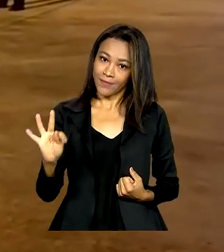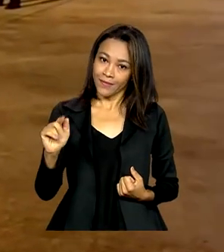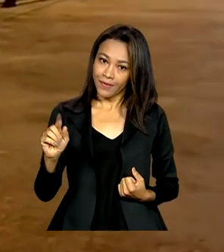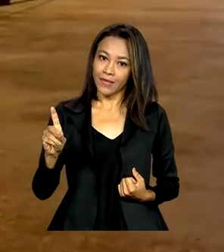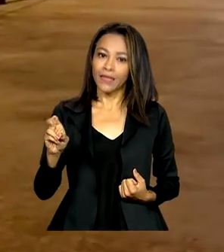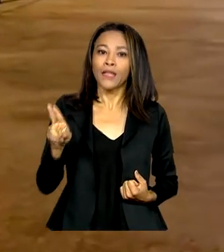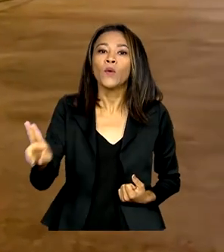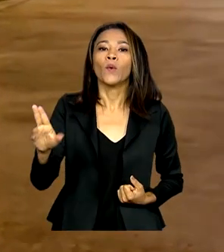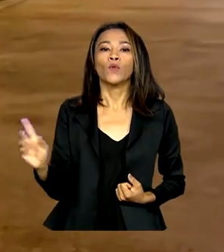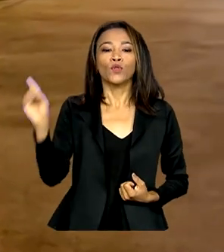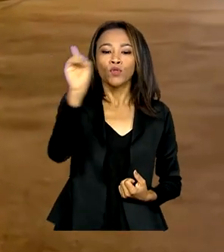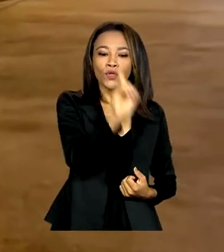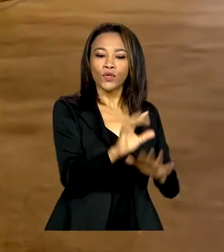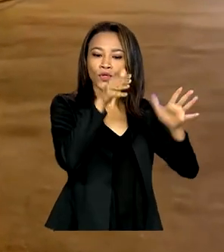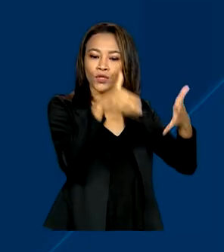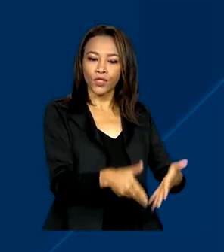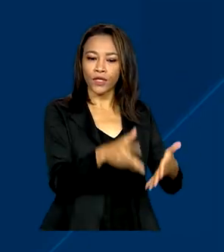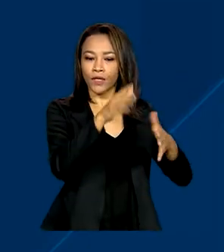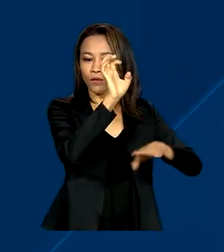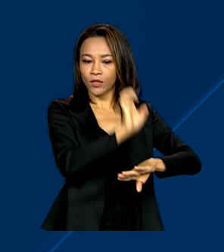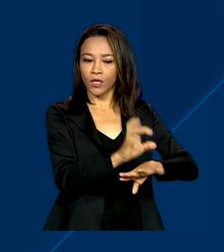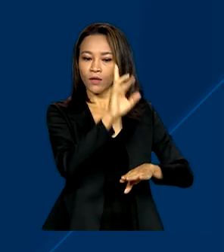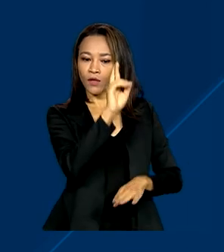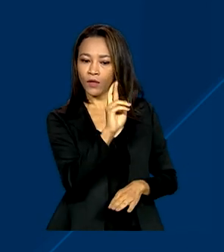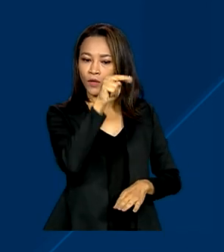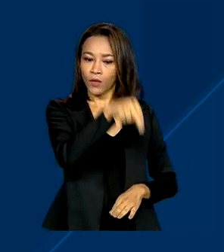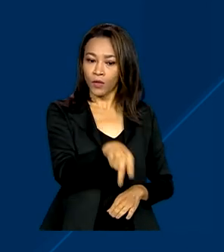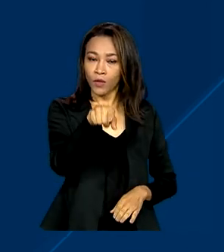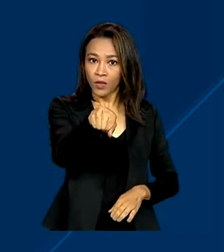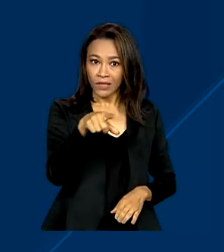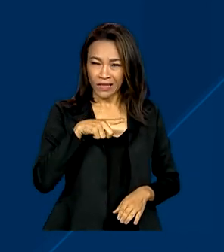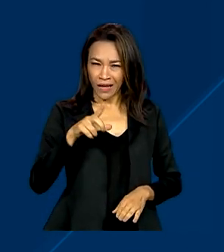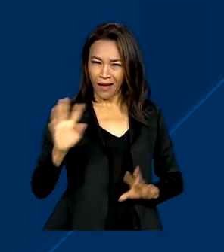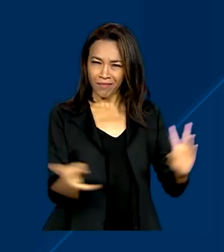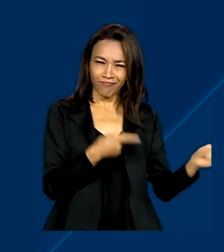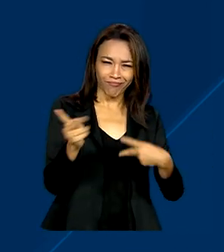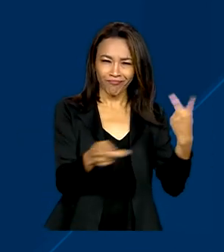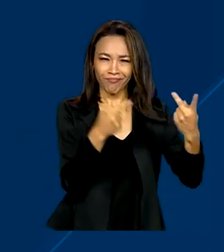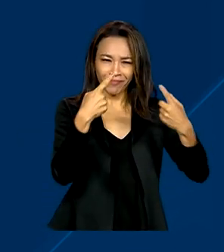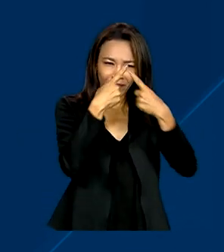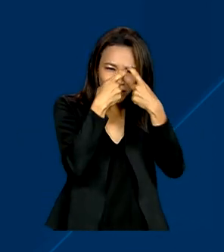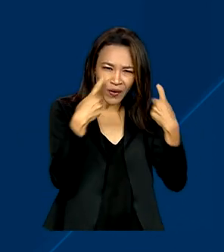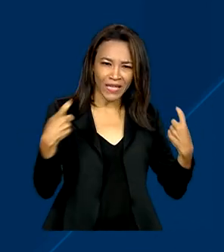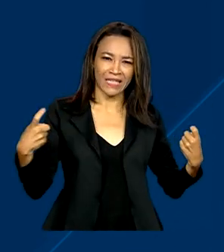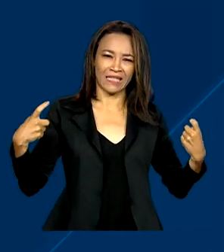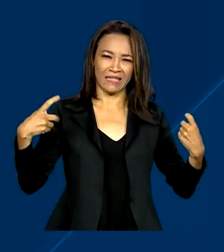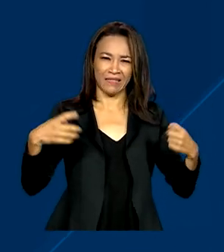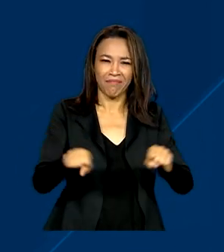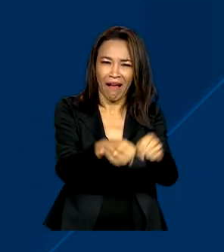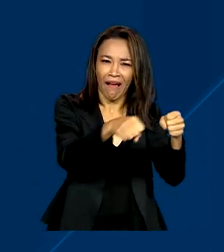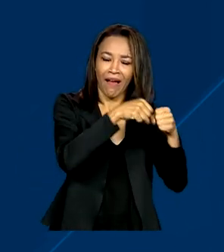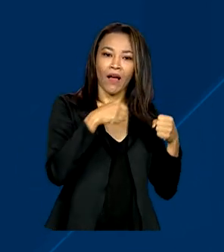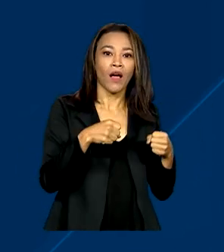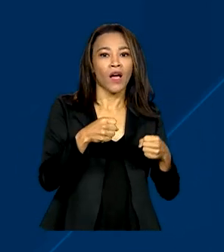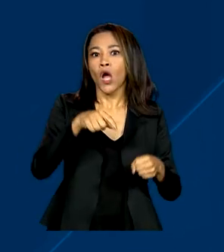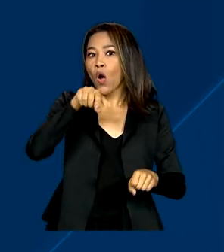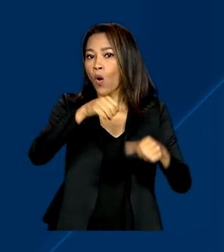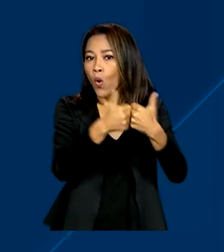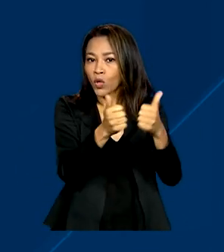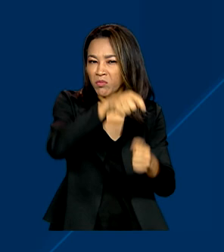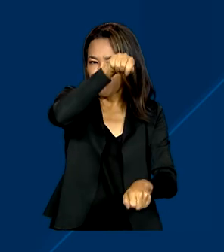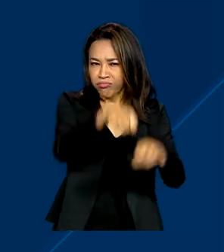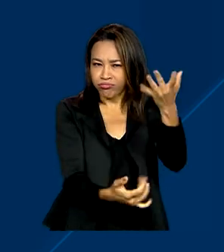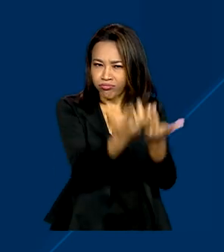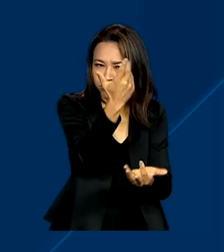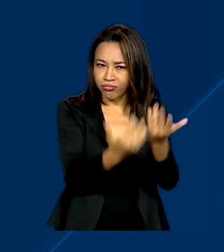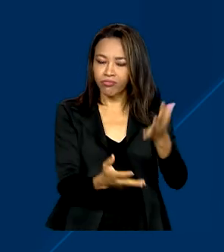perto o trabalho da Força Nacional no Estado, que enfrenta uma escalada de violência e ataques, como ônibus queimados e